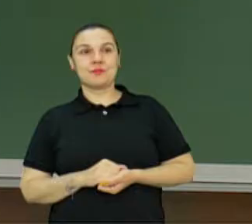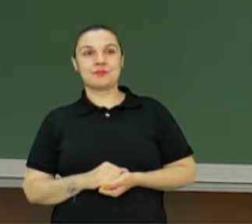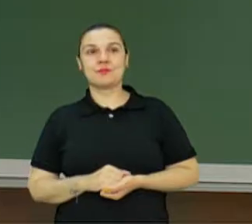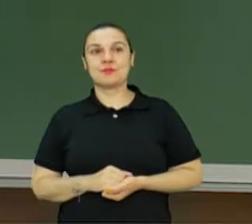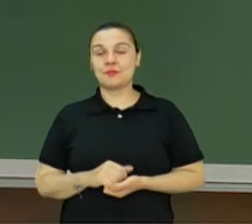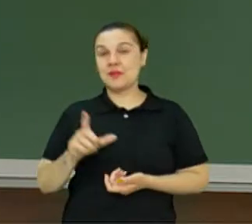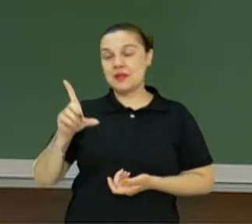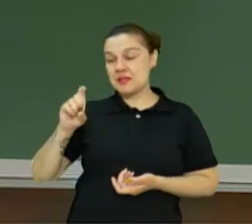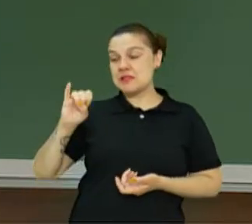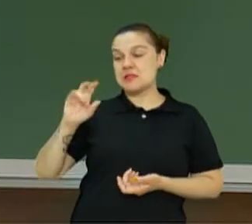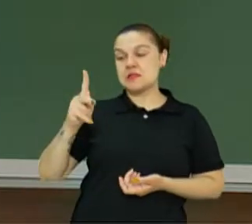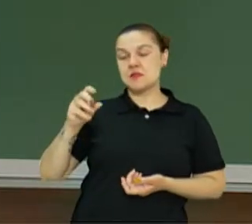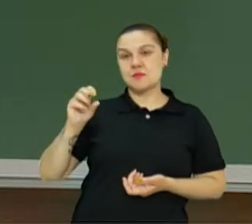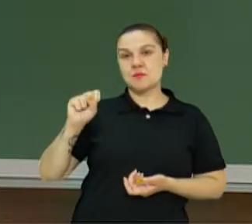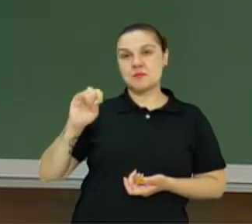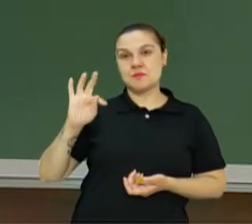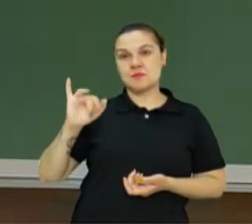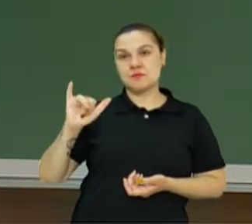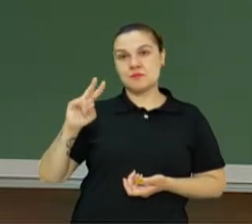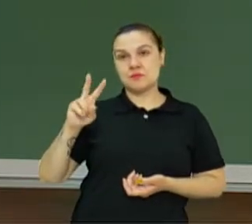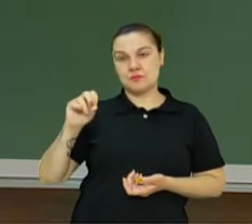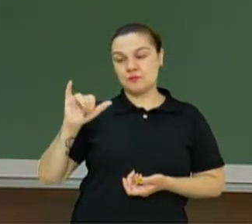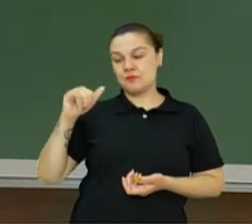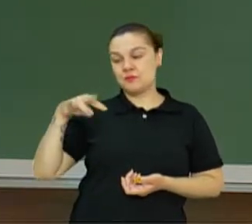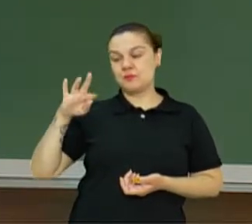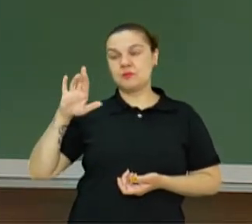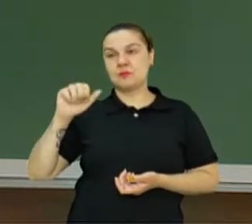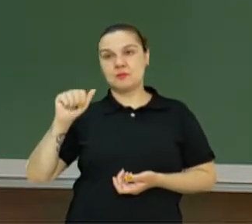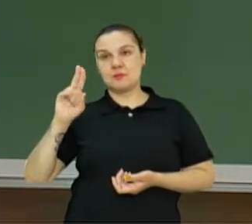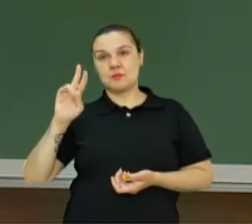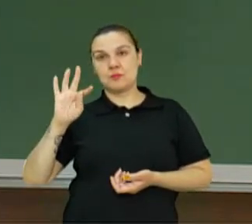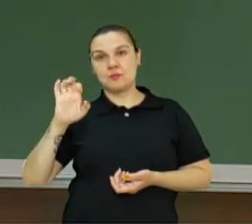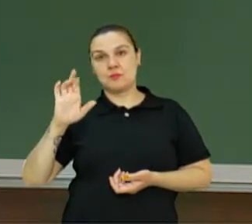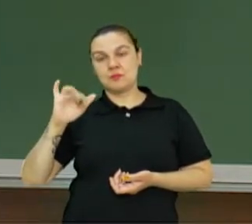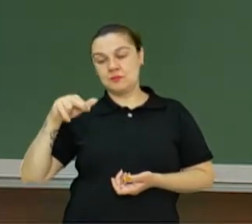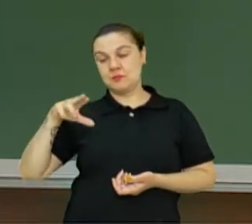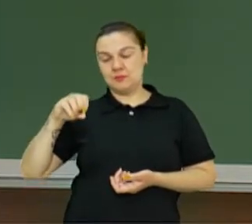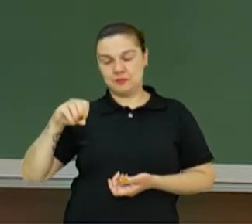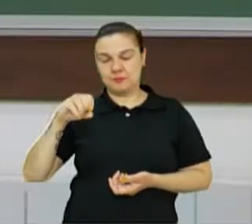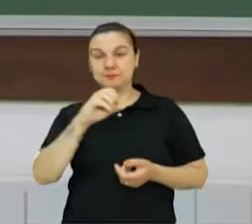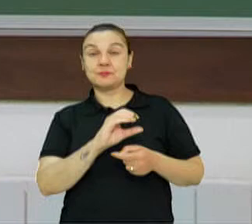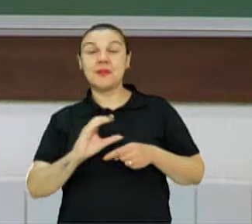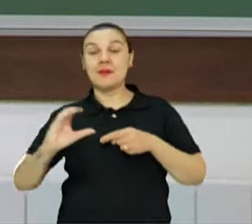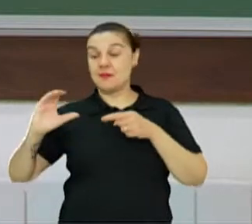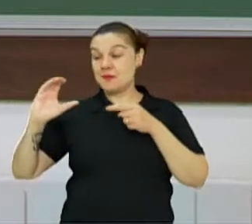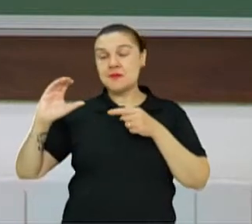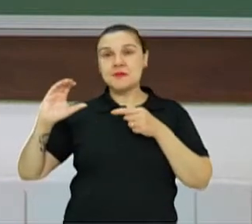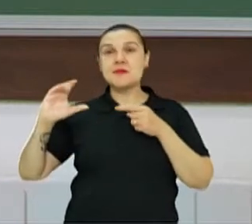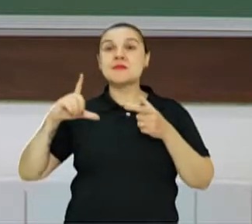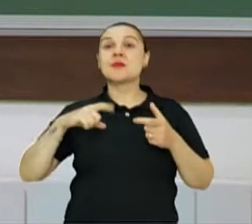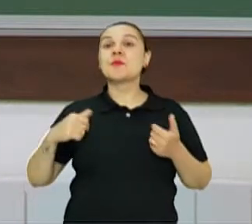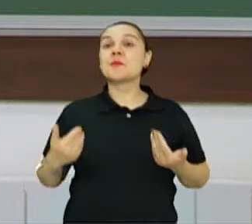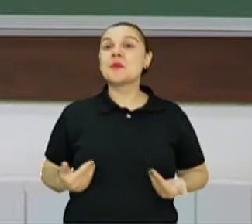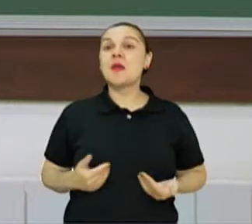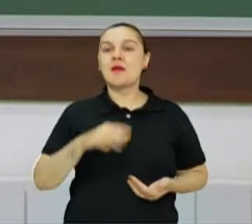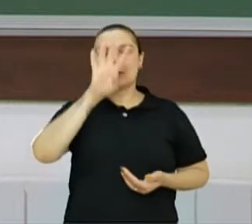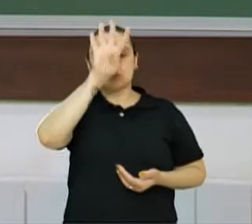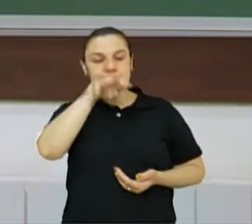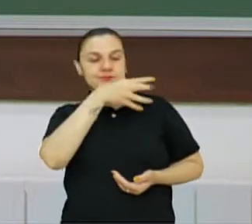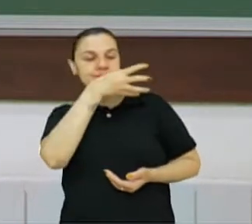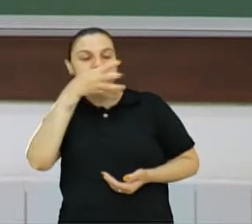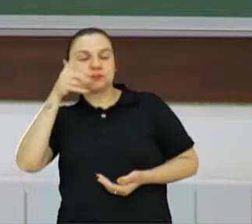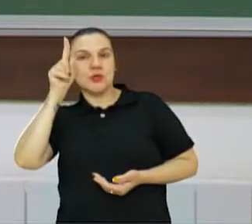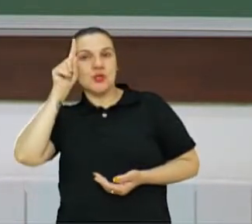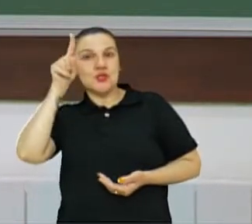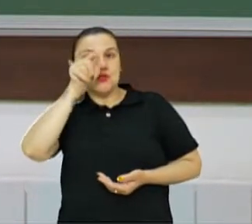Dispositivo intrauterino. Na letra C, tinha um calendário. O que é esse calendário aí? Lembram dos